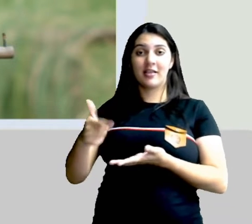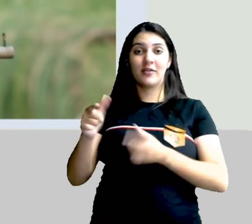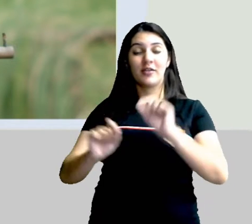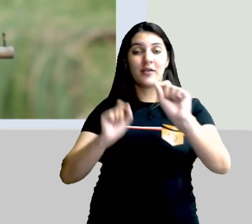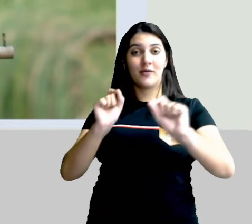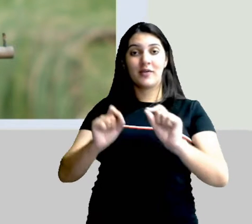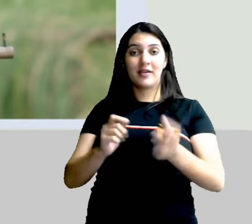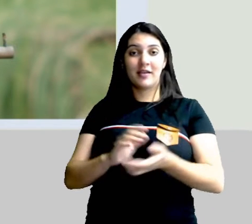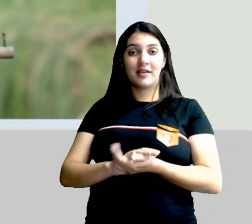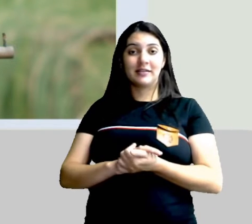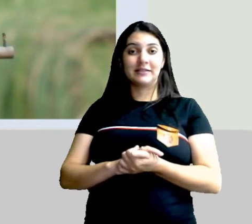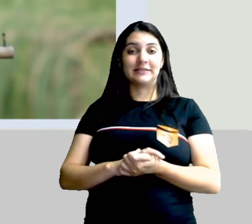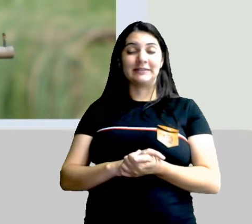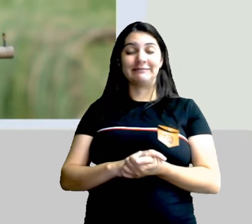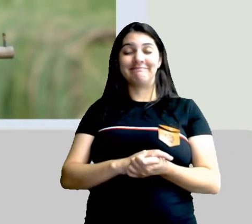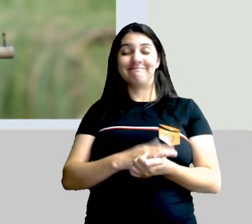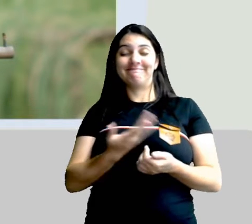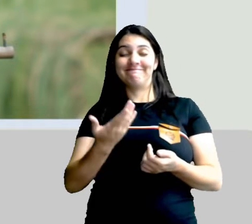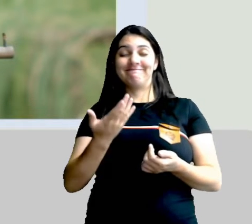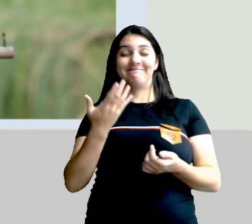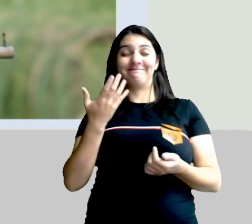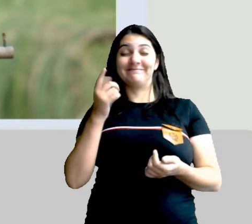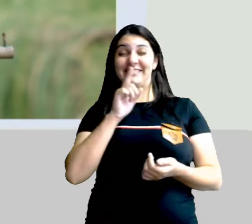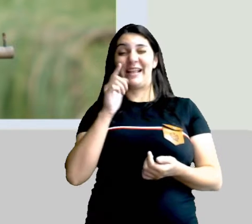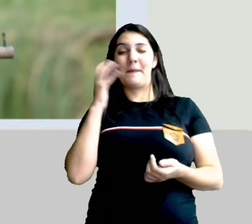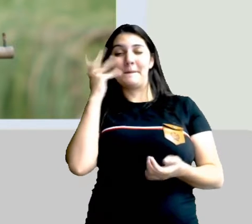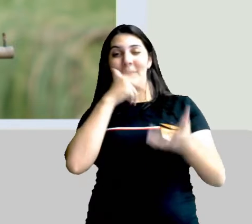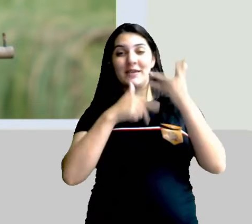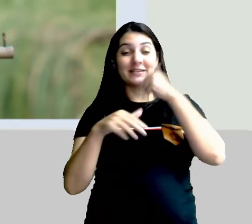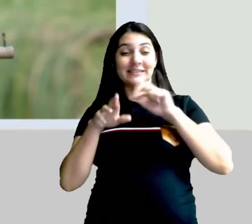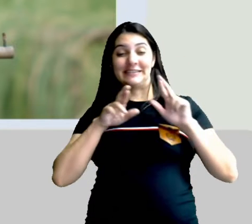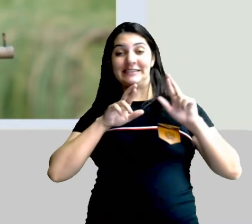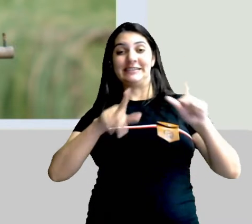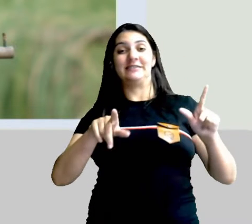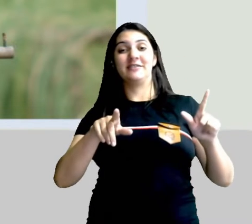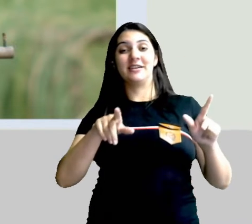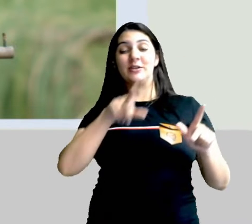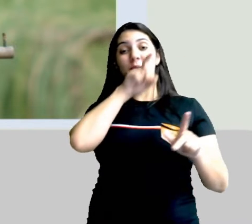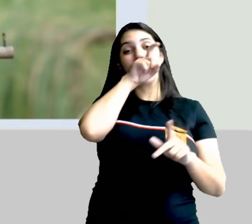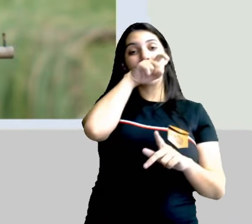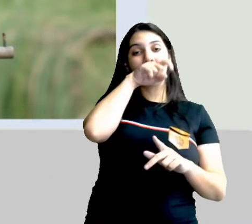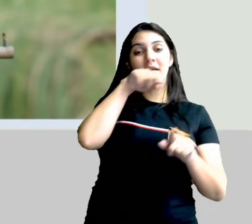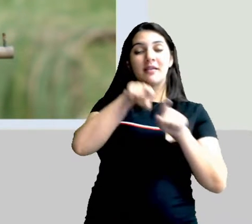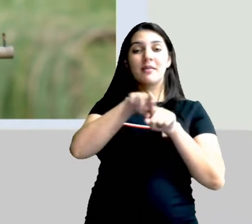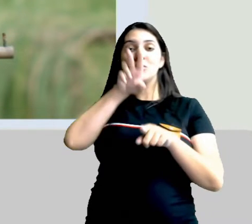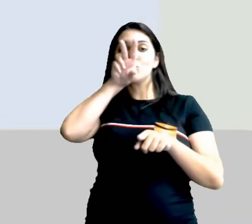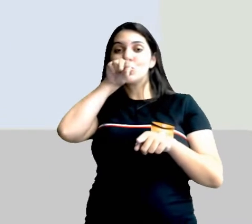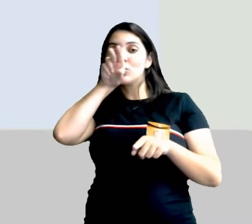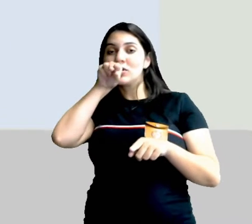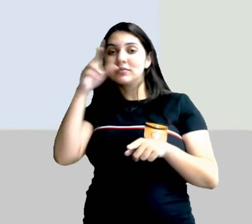né? Não é muito atrativo, né? Diferente do papagaio e do tucano.